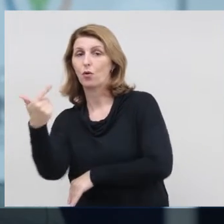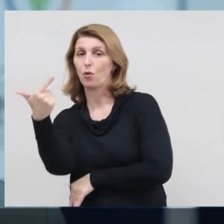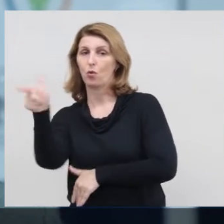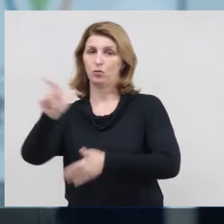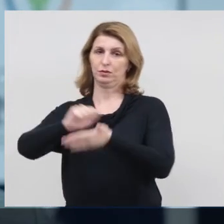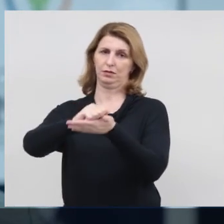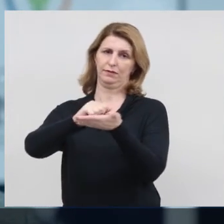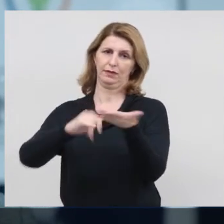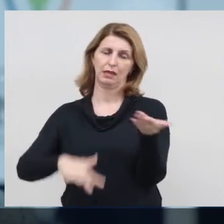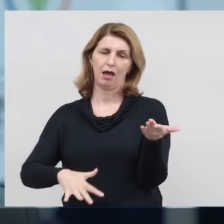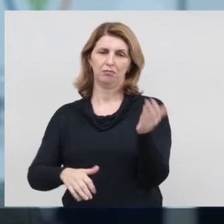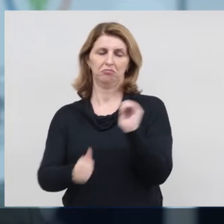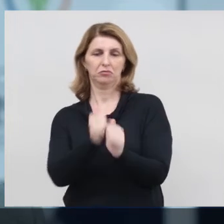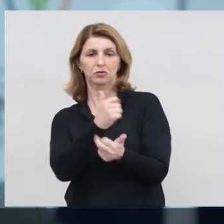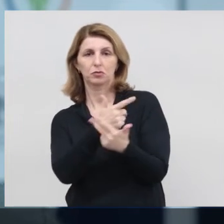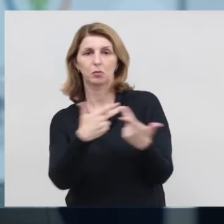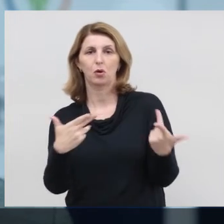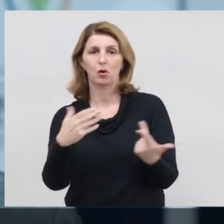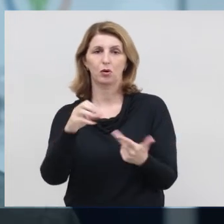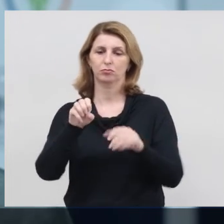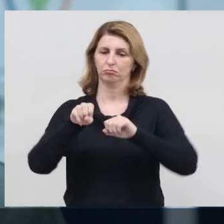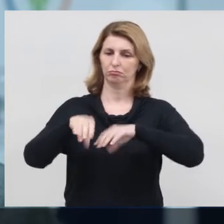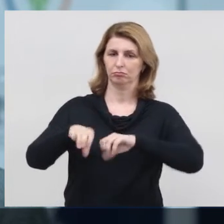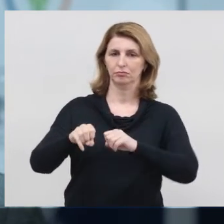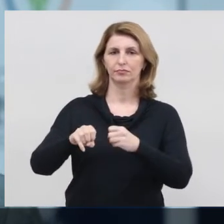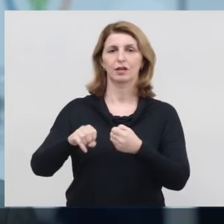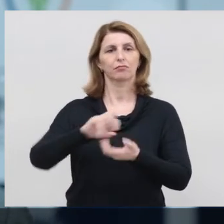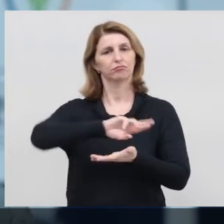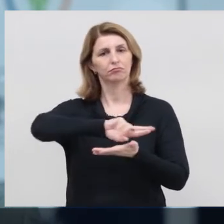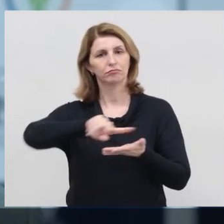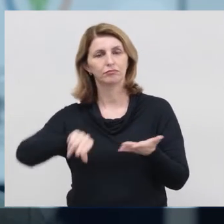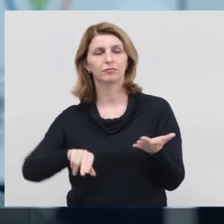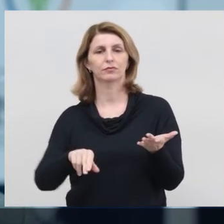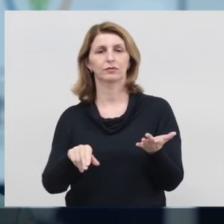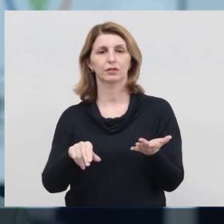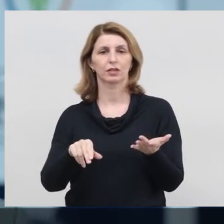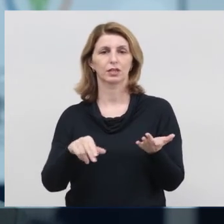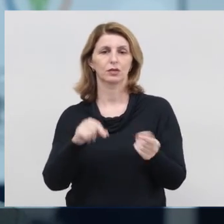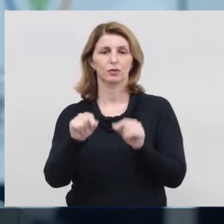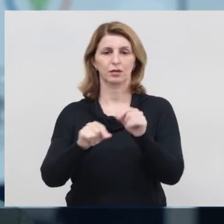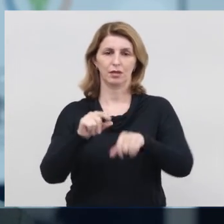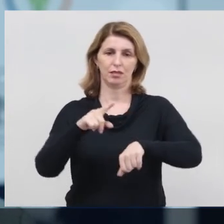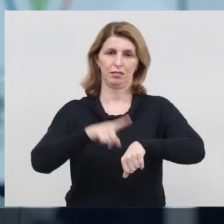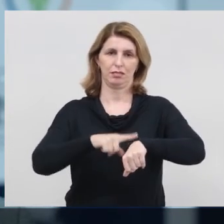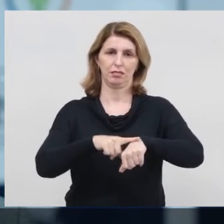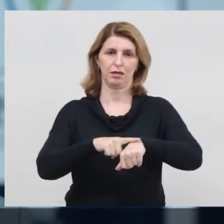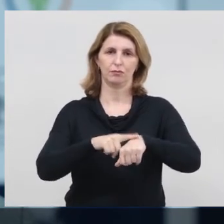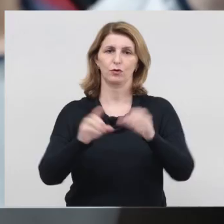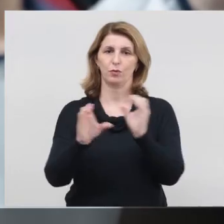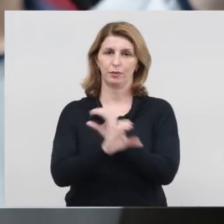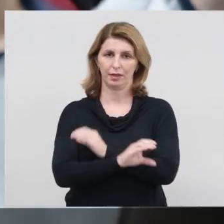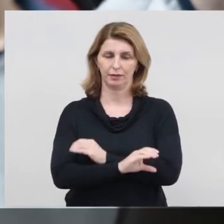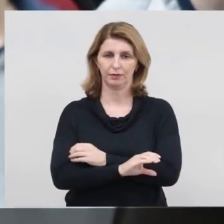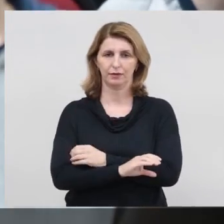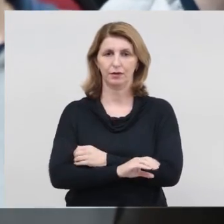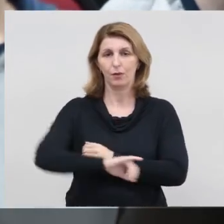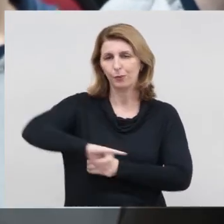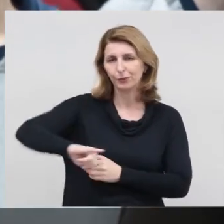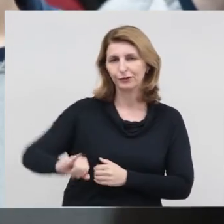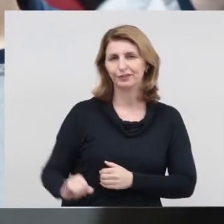contraturno tem outras atividades tanto esportivas como educacionais como essa para que vem um preencher esse tempo Ocioso